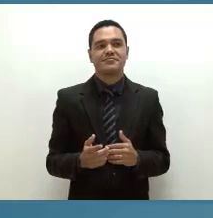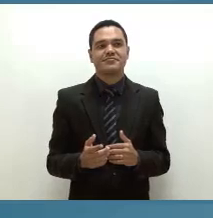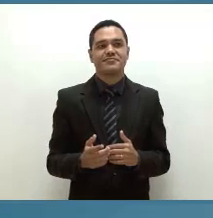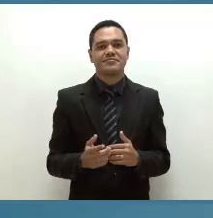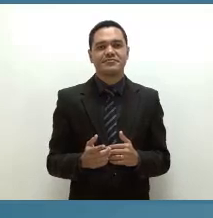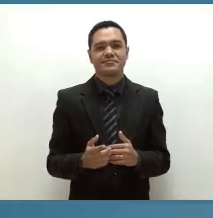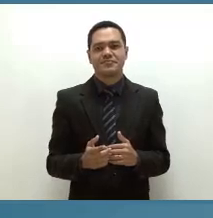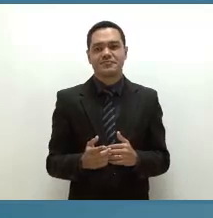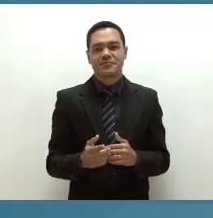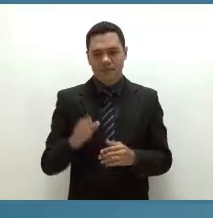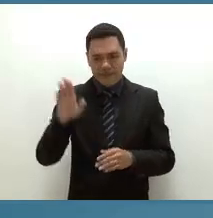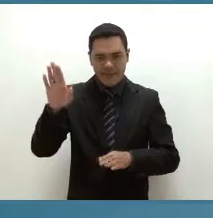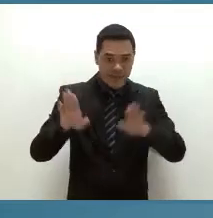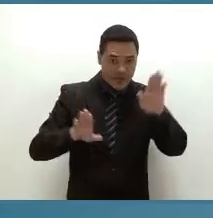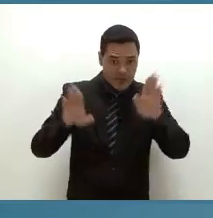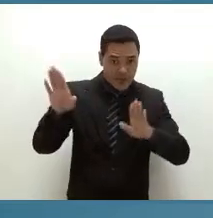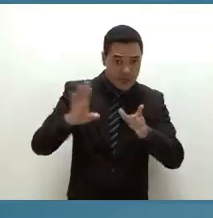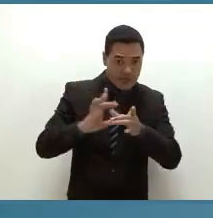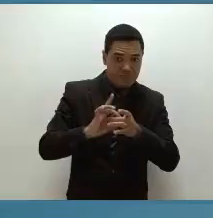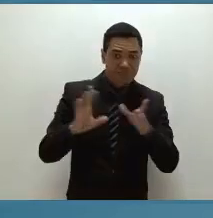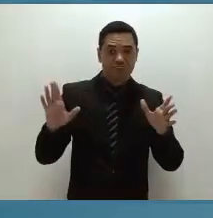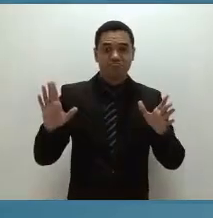alguém mais quer se manifestar?